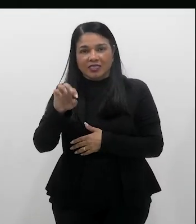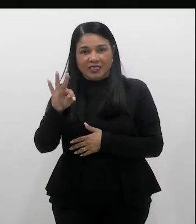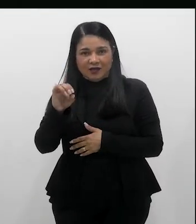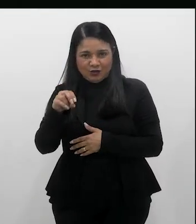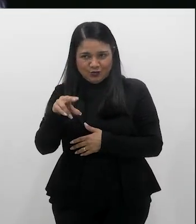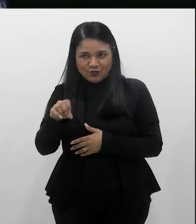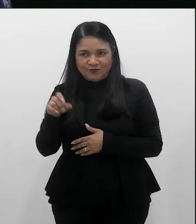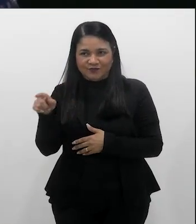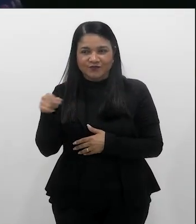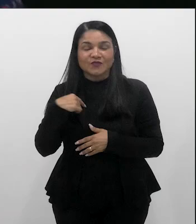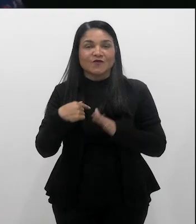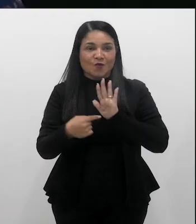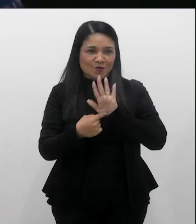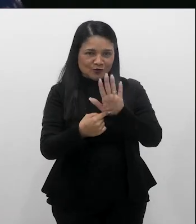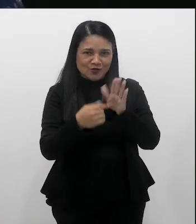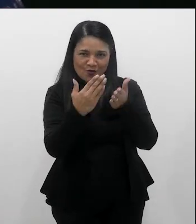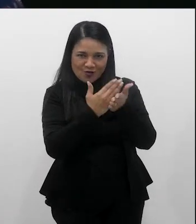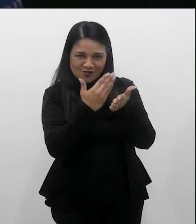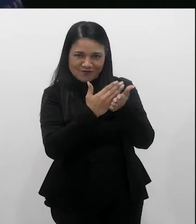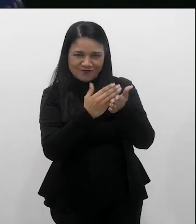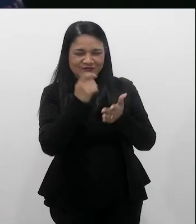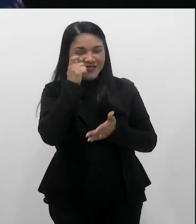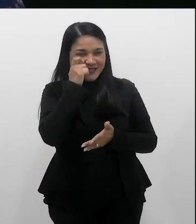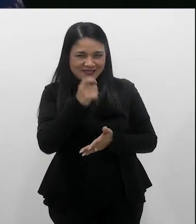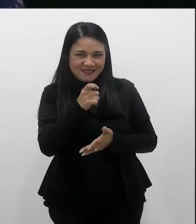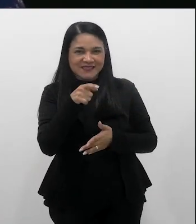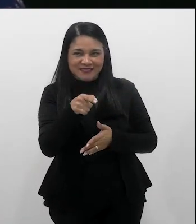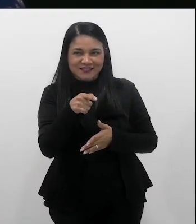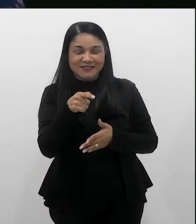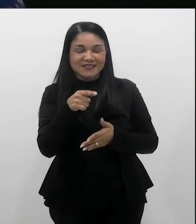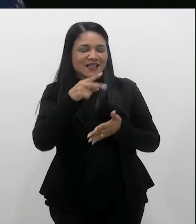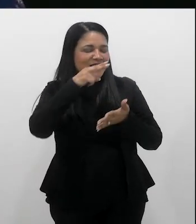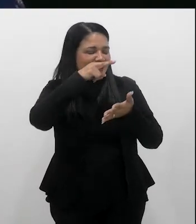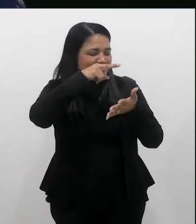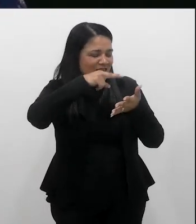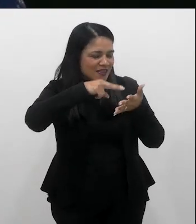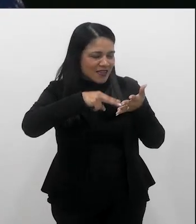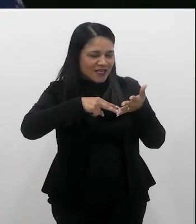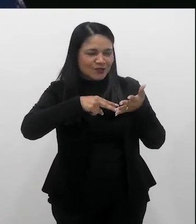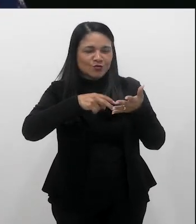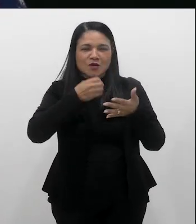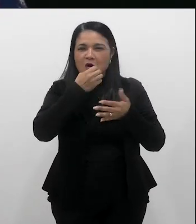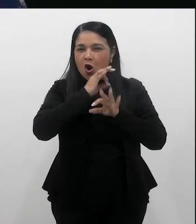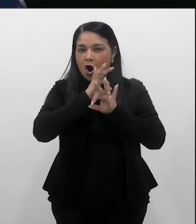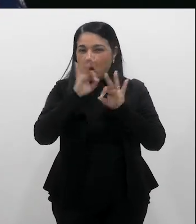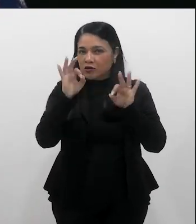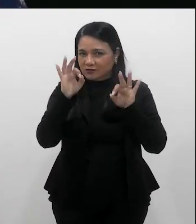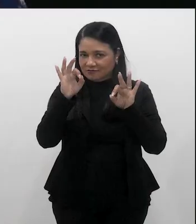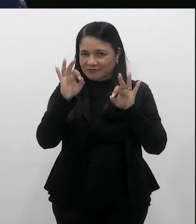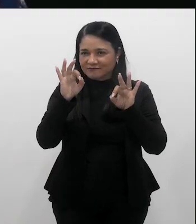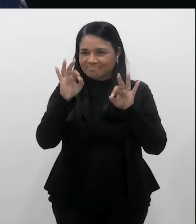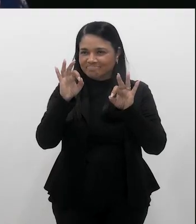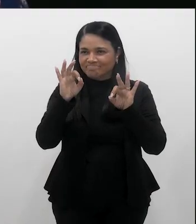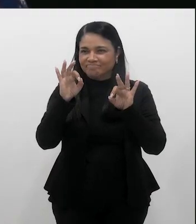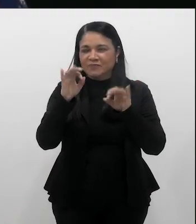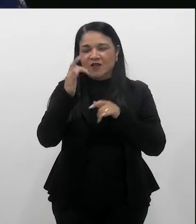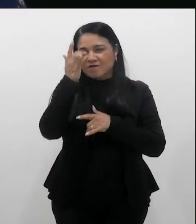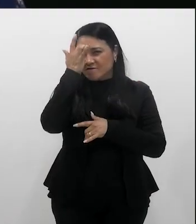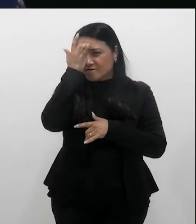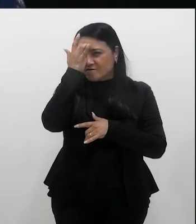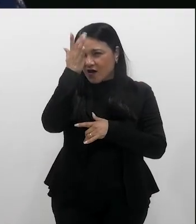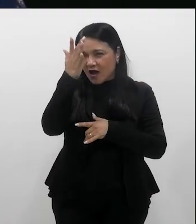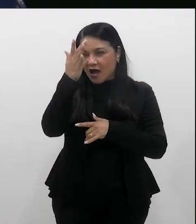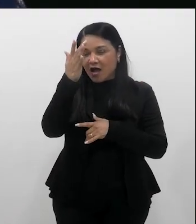mostrar o livro para todo mundo. Eu já indiquei aqui esse livro, é muito interessante. Está aqui, a leitura dele é muito, muito fluida, é uma...